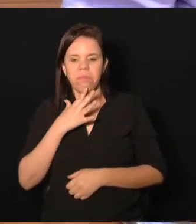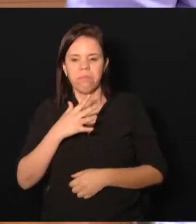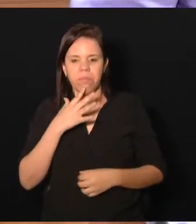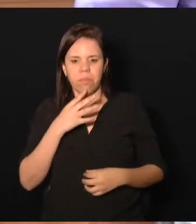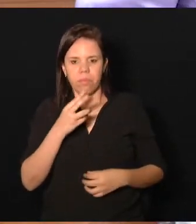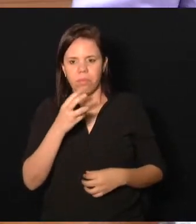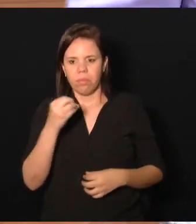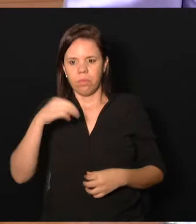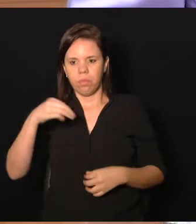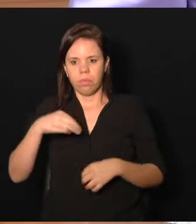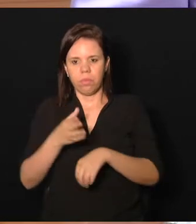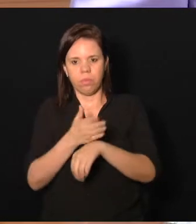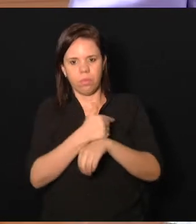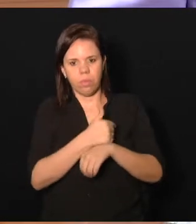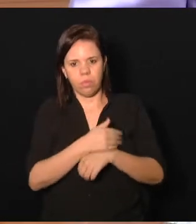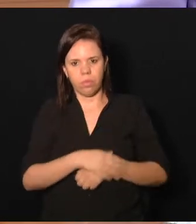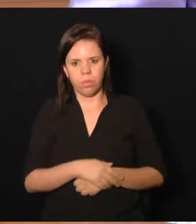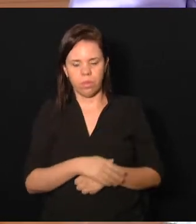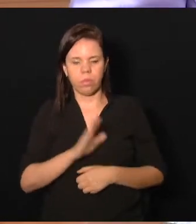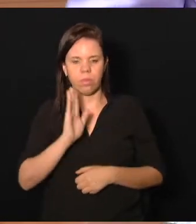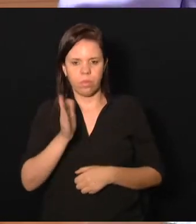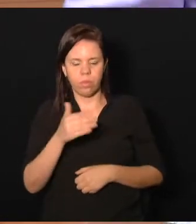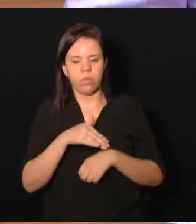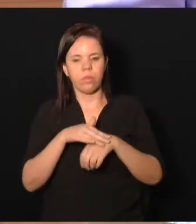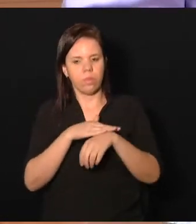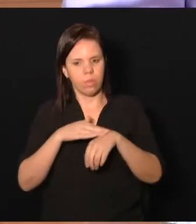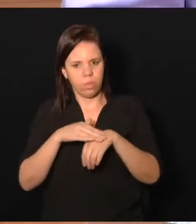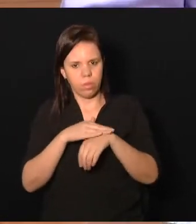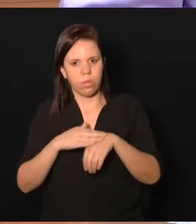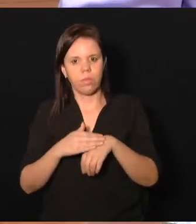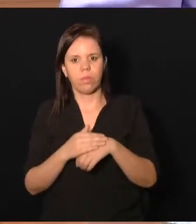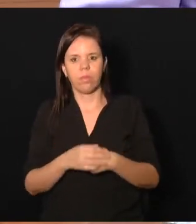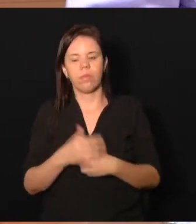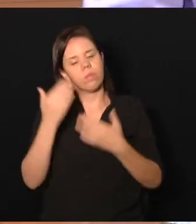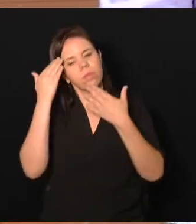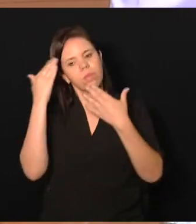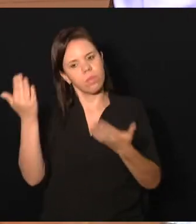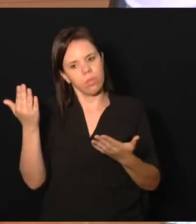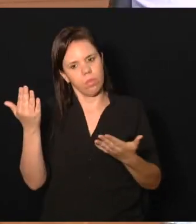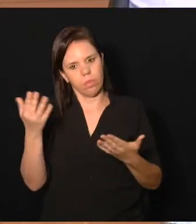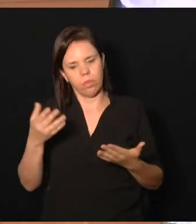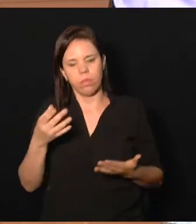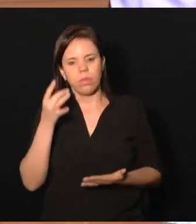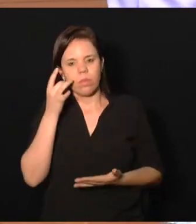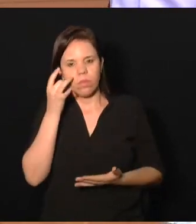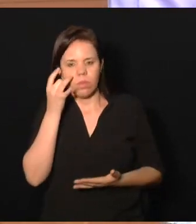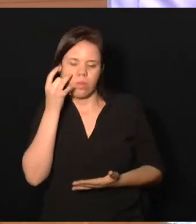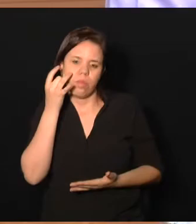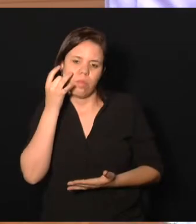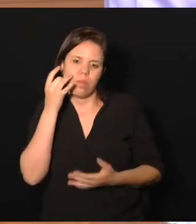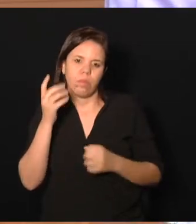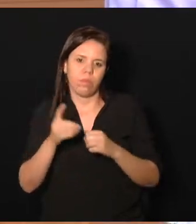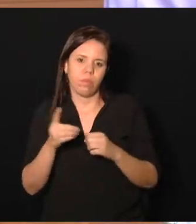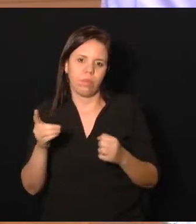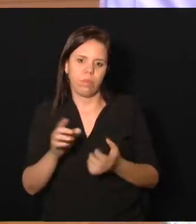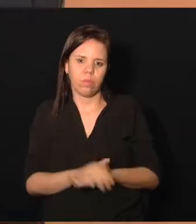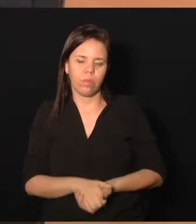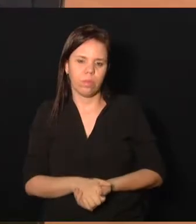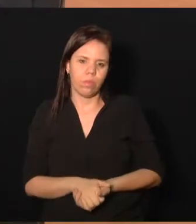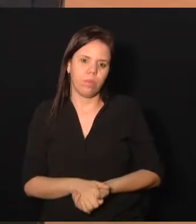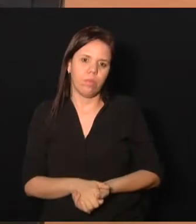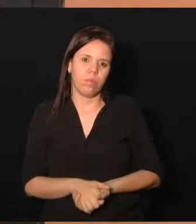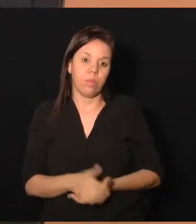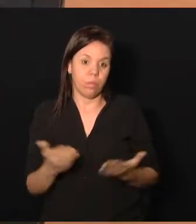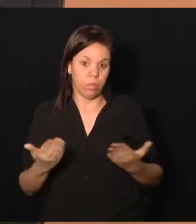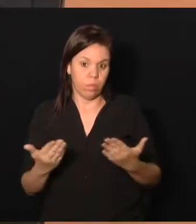de 30 minutos atrás. Já nos falamos e obrigado pela sua presença, doutor. E